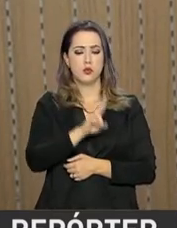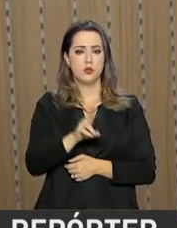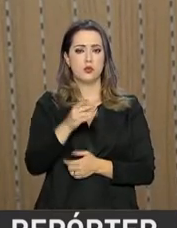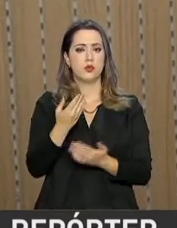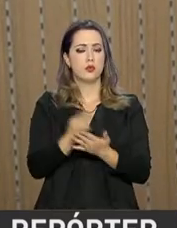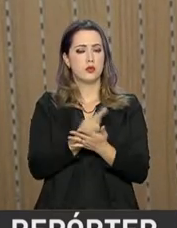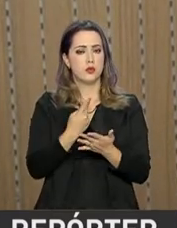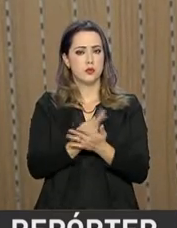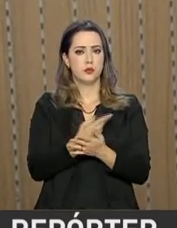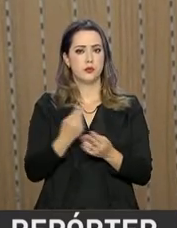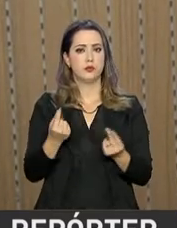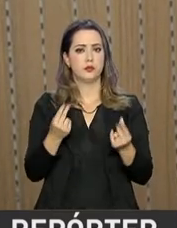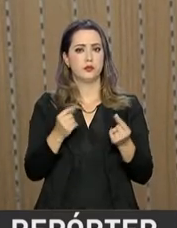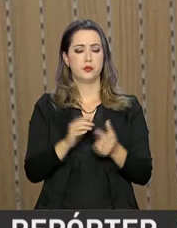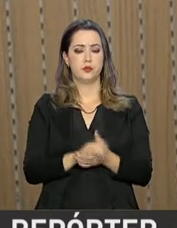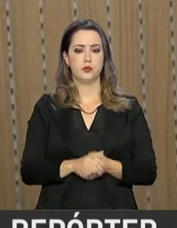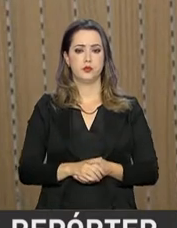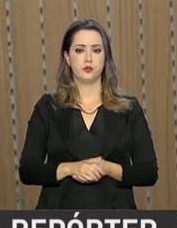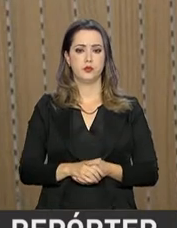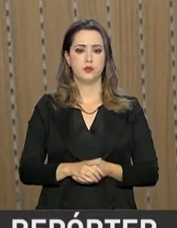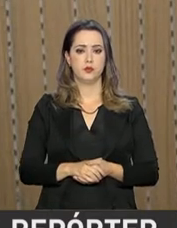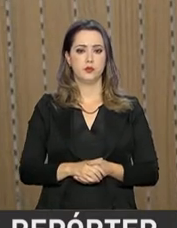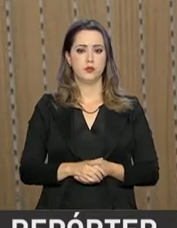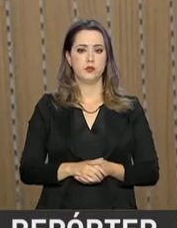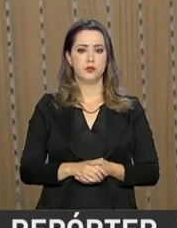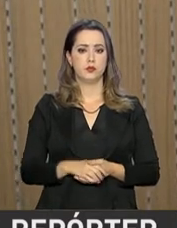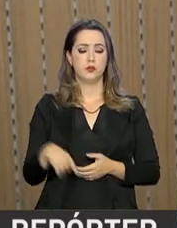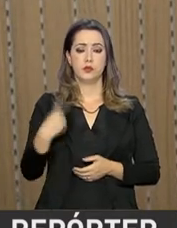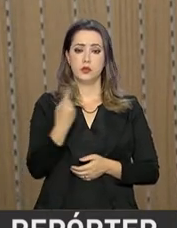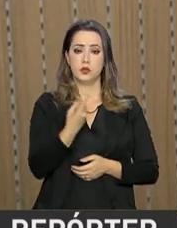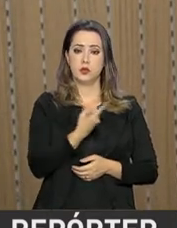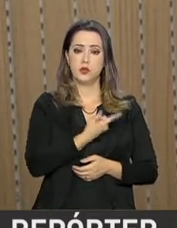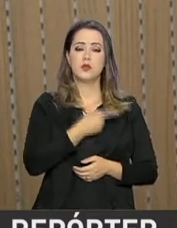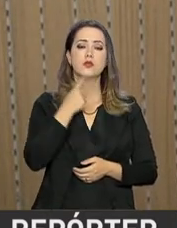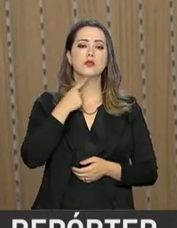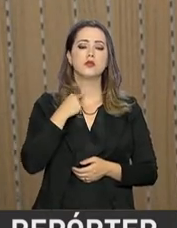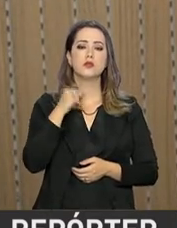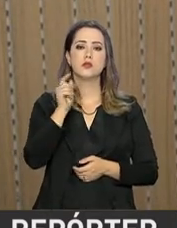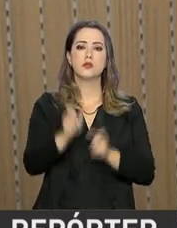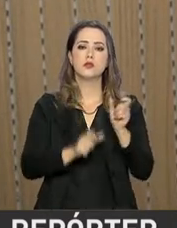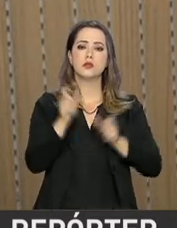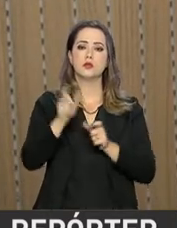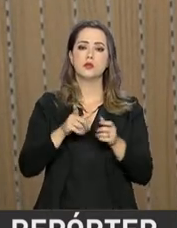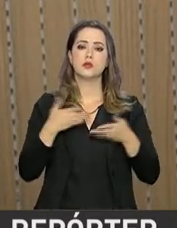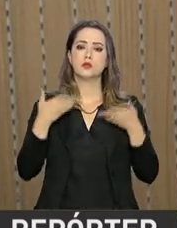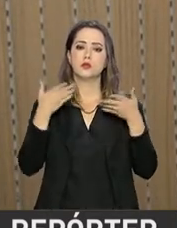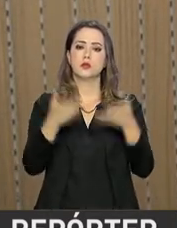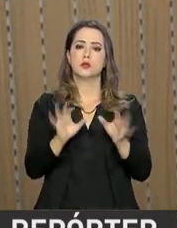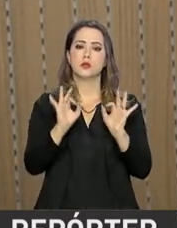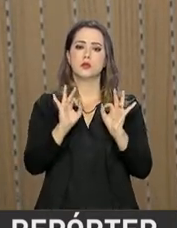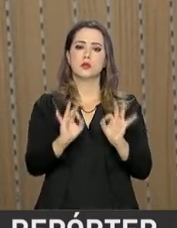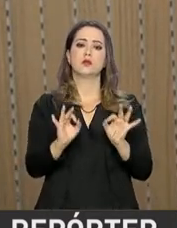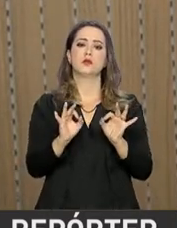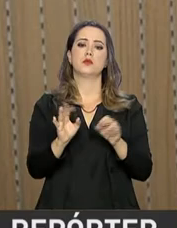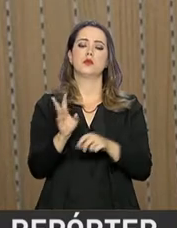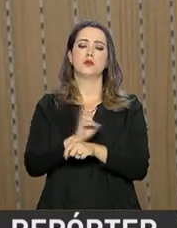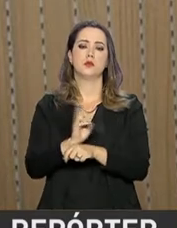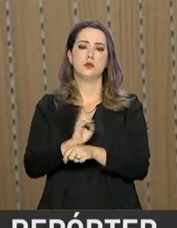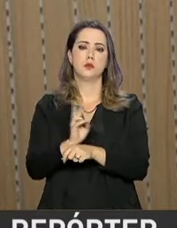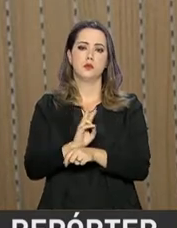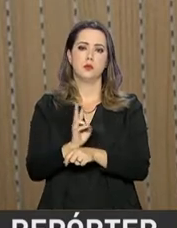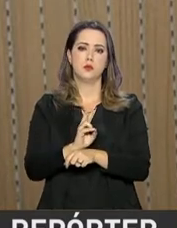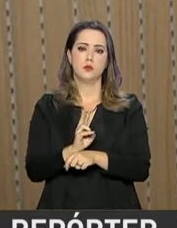ouvidoria do governo federal é intenção nossa que o cidadão tenha uma participação ativa na fiscalização